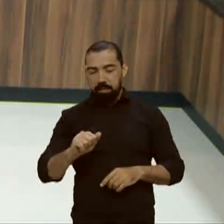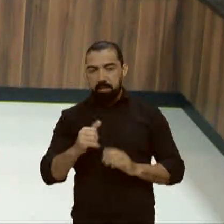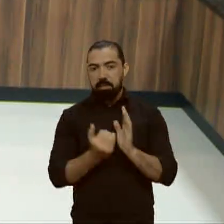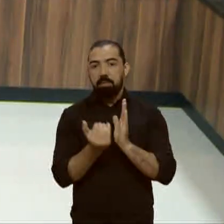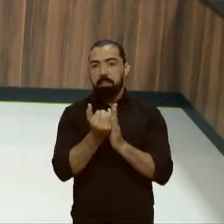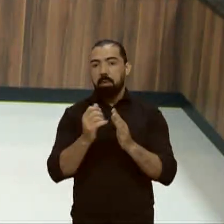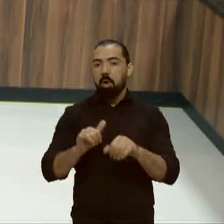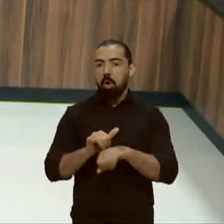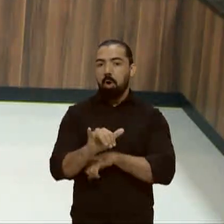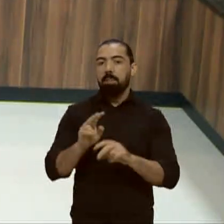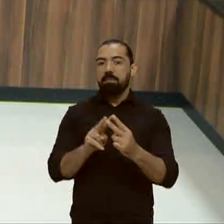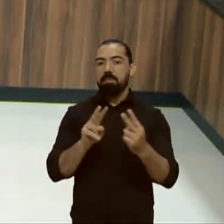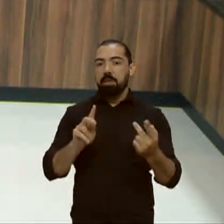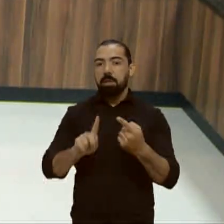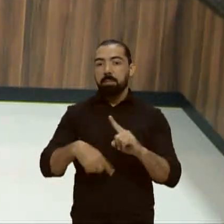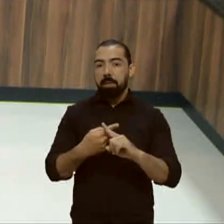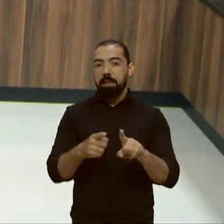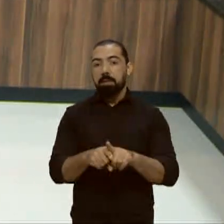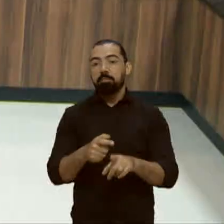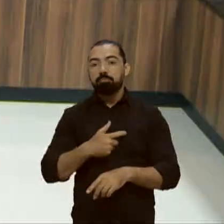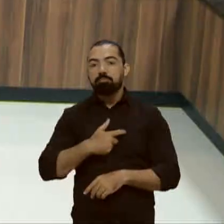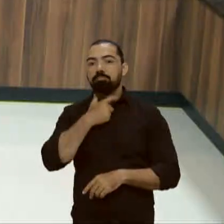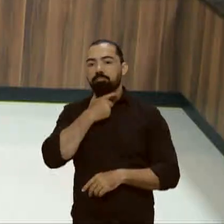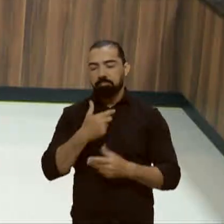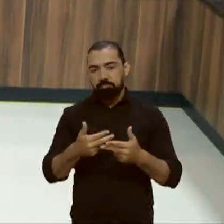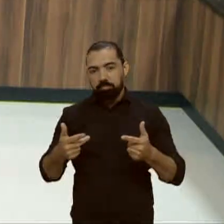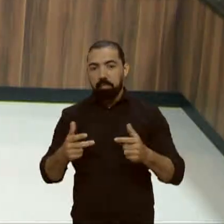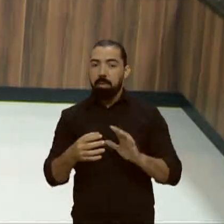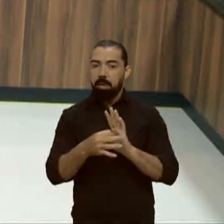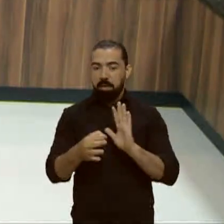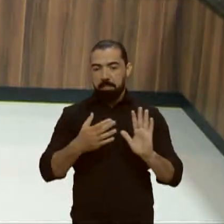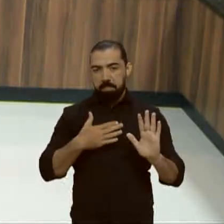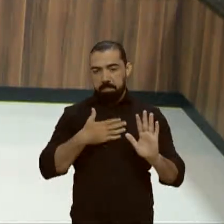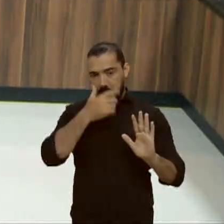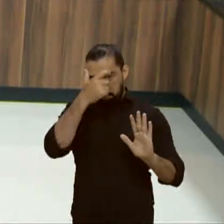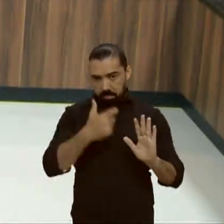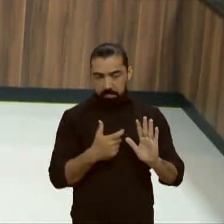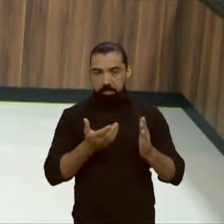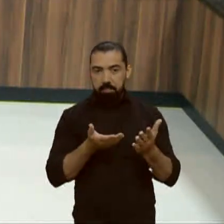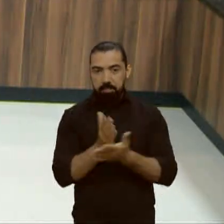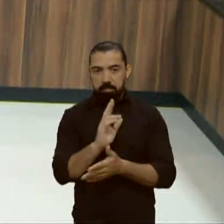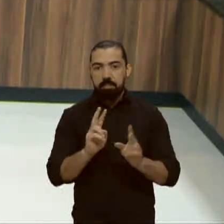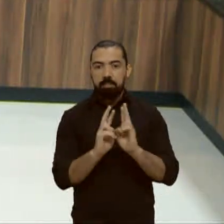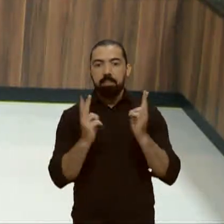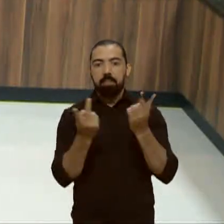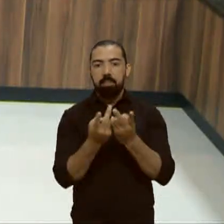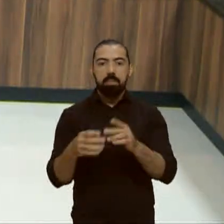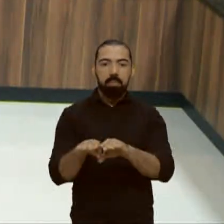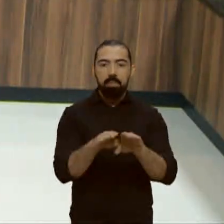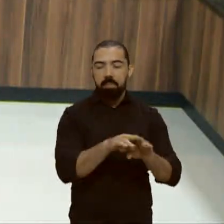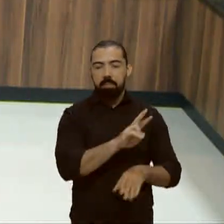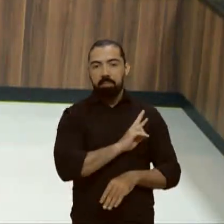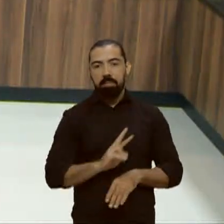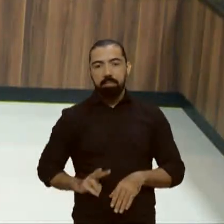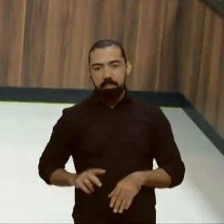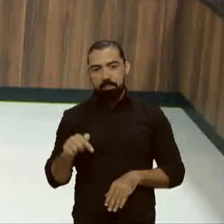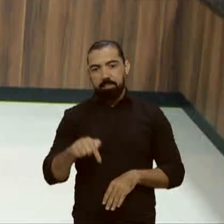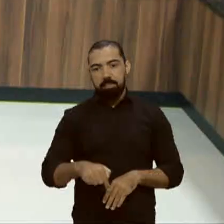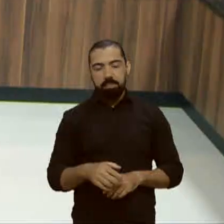e descontrole das dívidas. Requerimento de minha autoria e aprovado por todos os vereadores que compõem